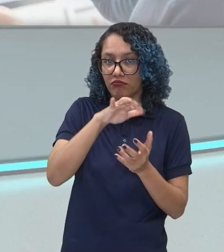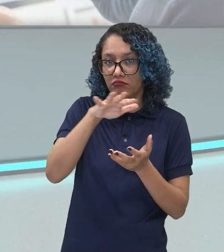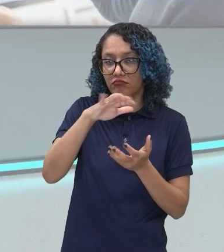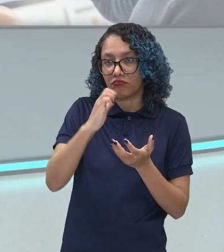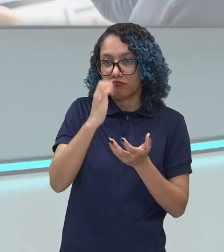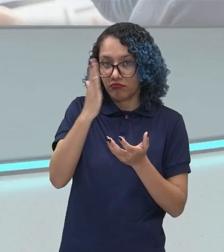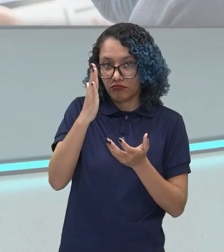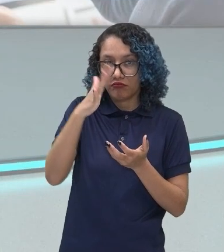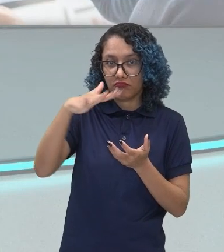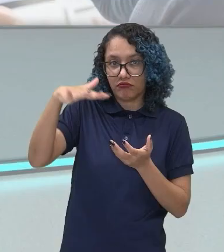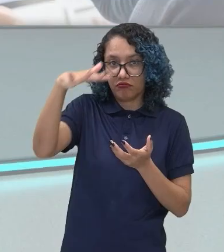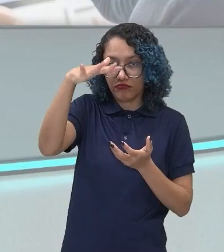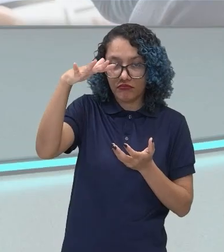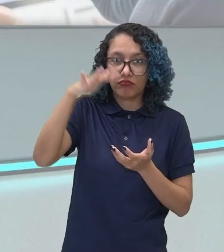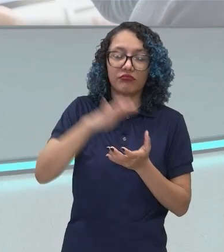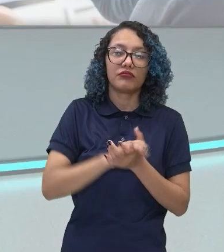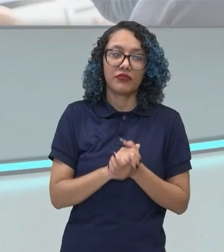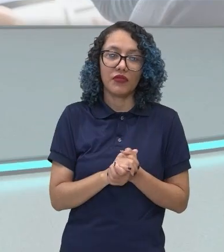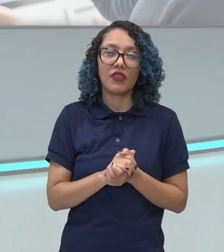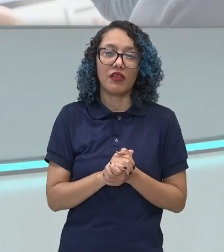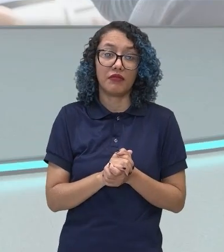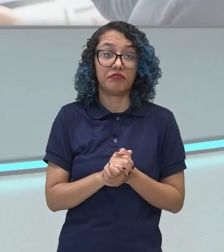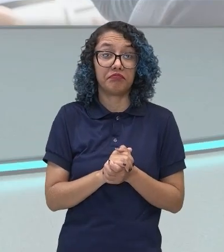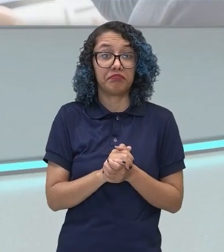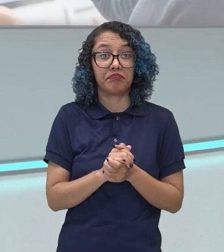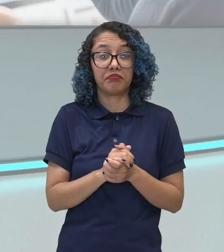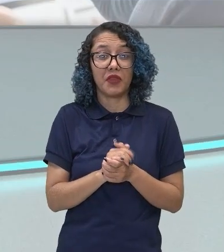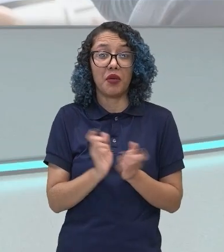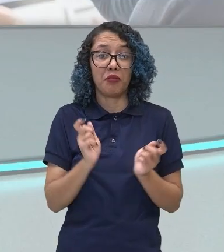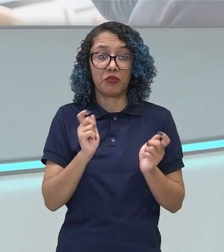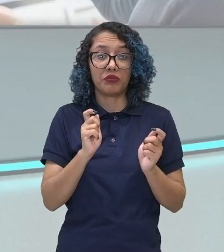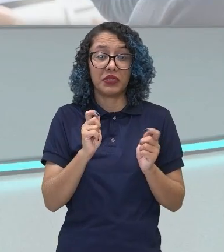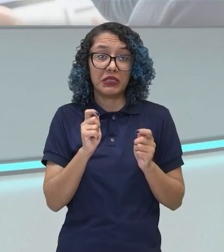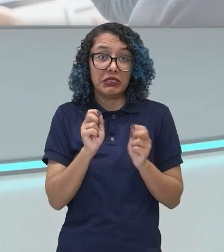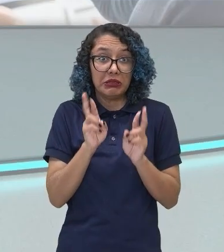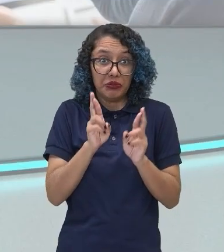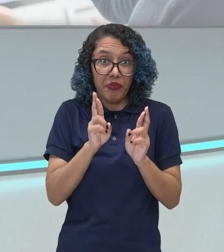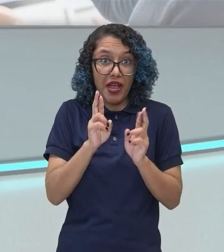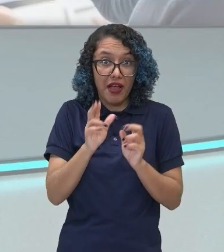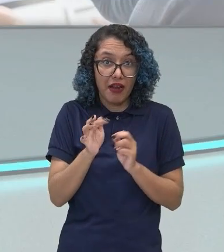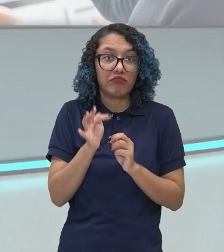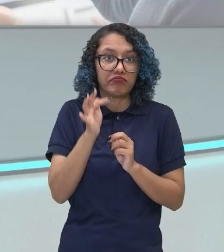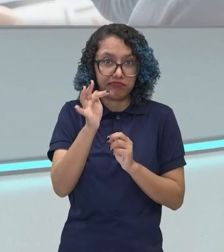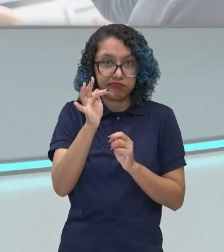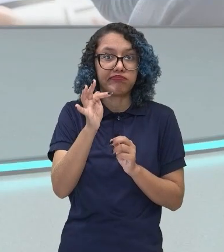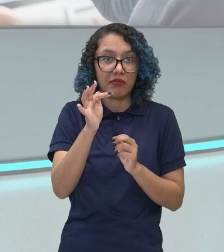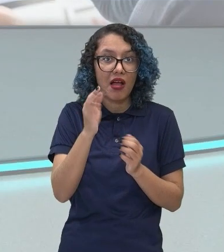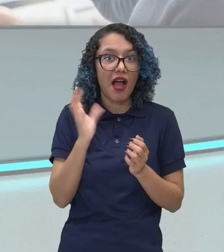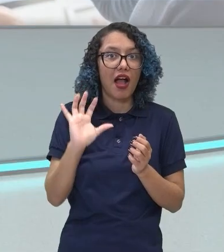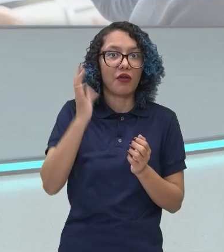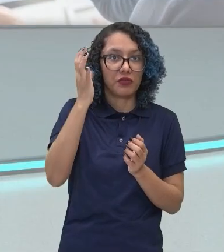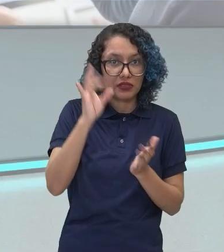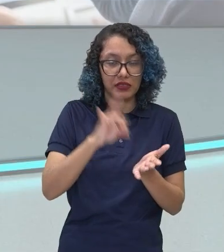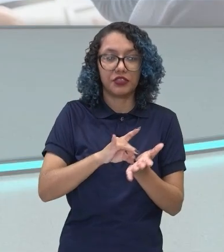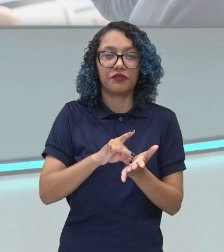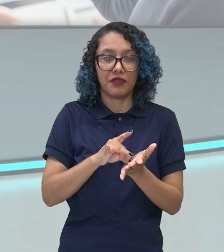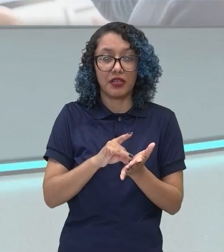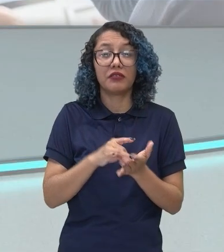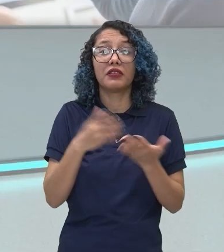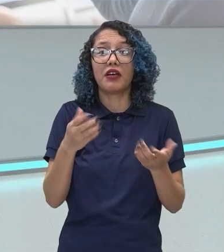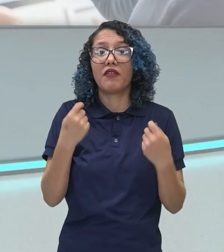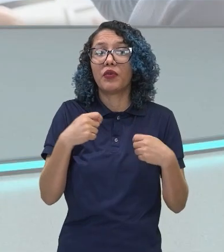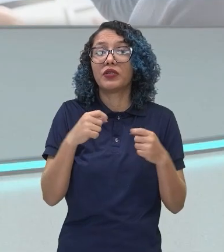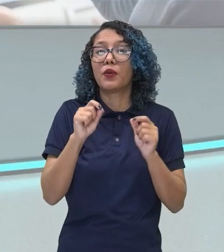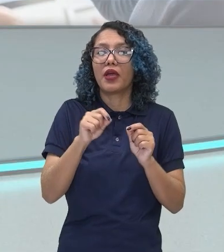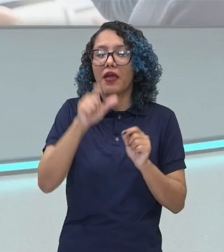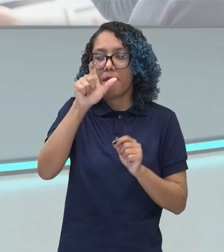para o espaço pretende-se, né, que ela seja efetivada aí no futuro, então provavelmente vai precisar de alguém para